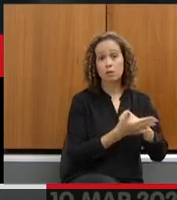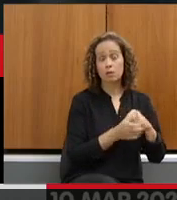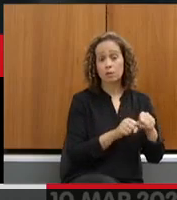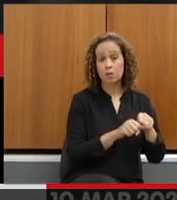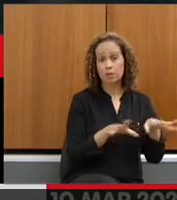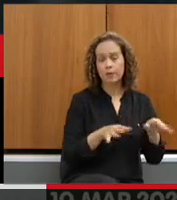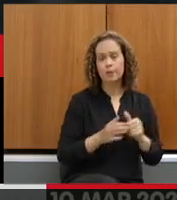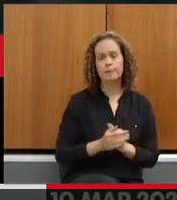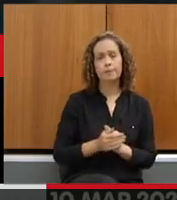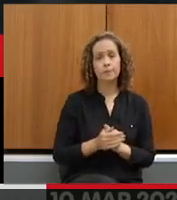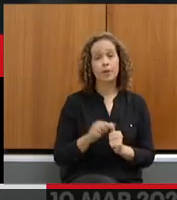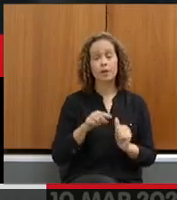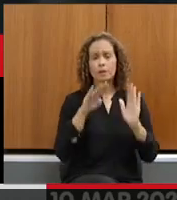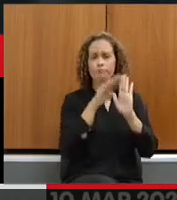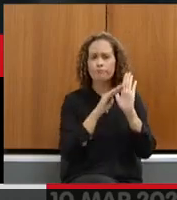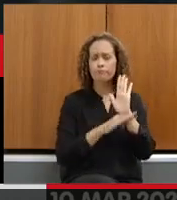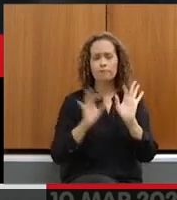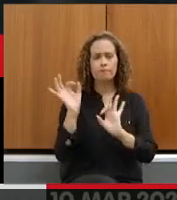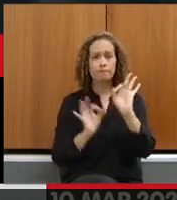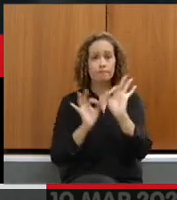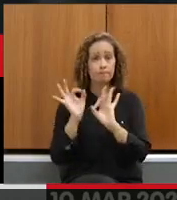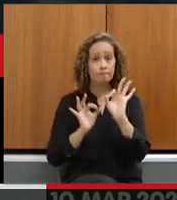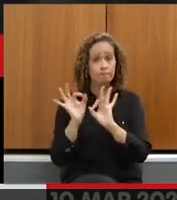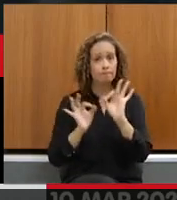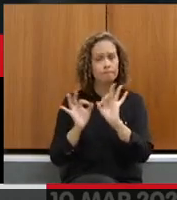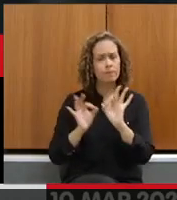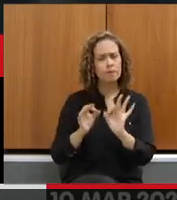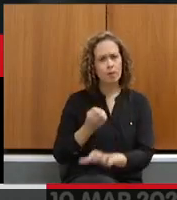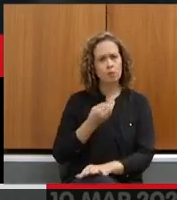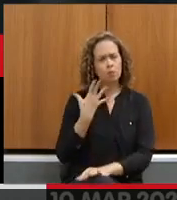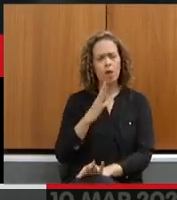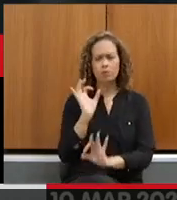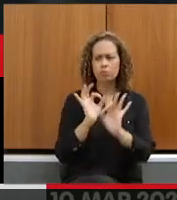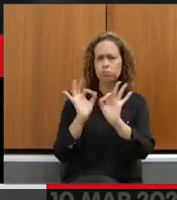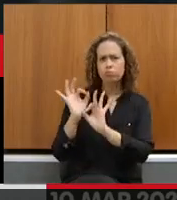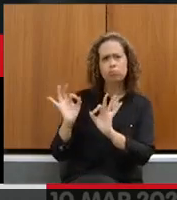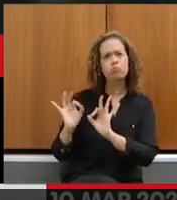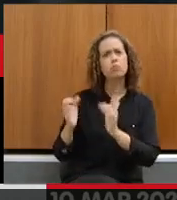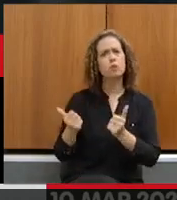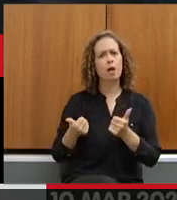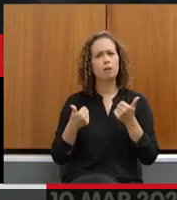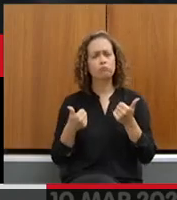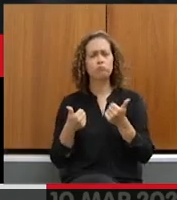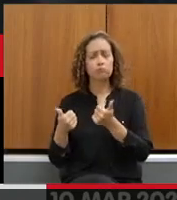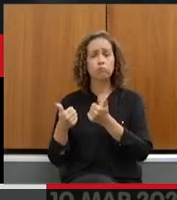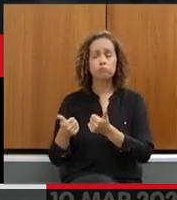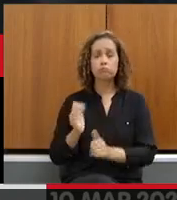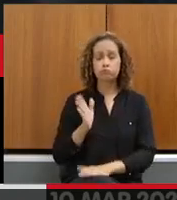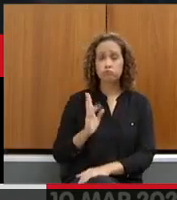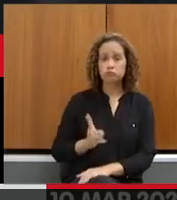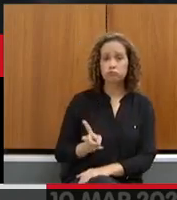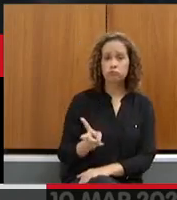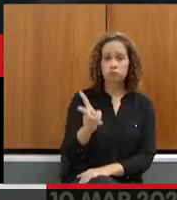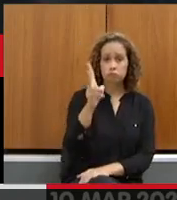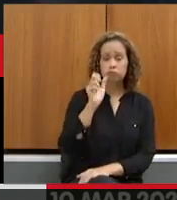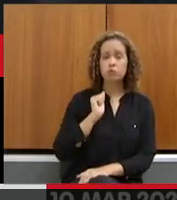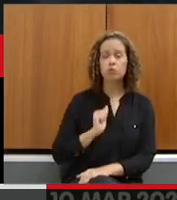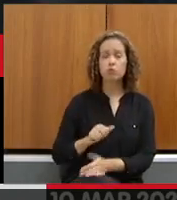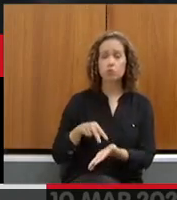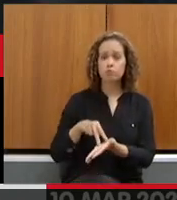esse programa de ele é um programa extremamente bem estruturado ele é coerente ele vem se mantendo